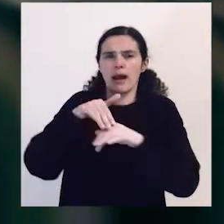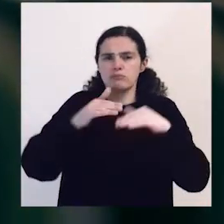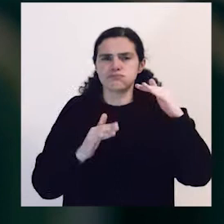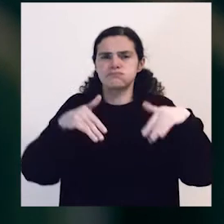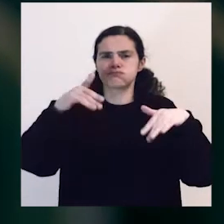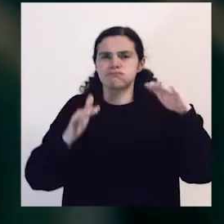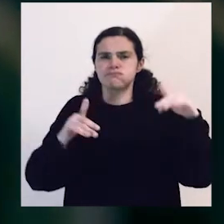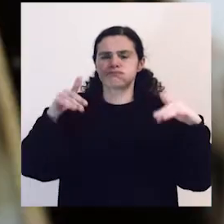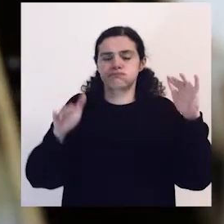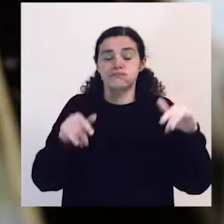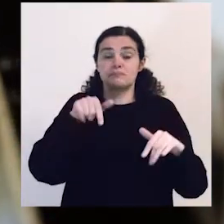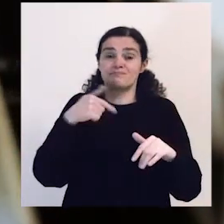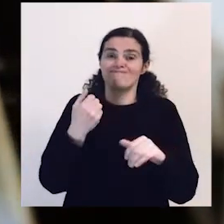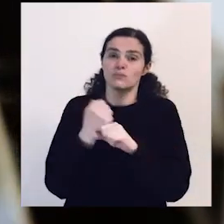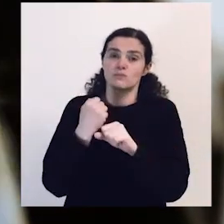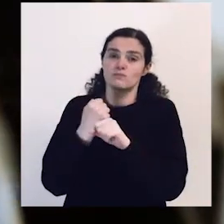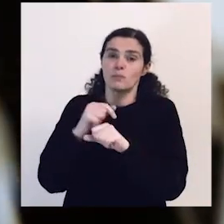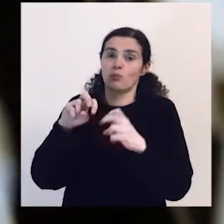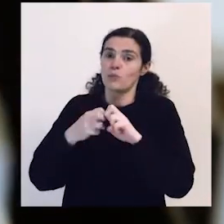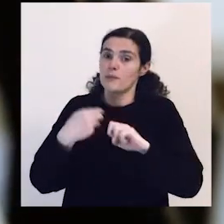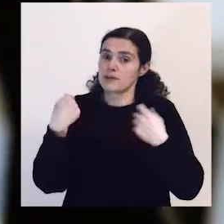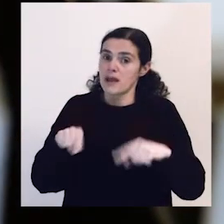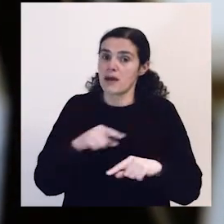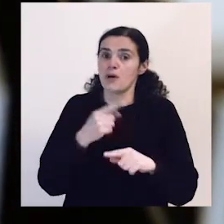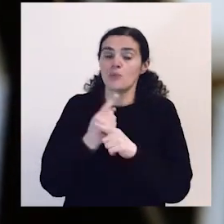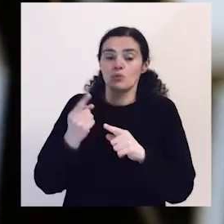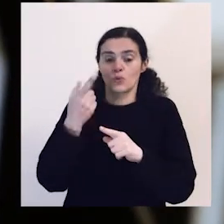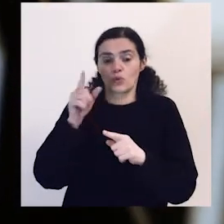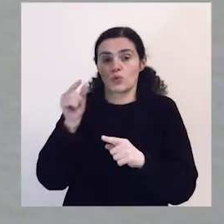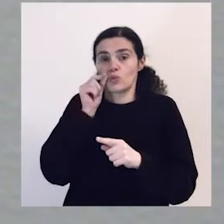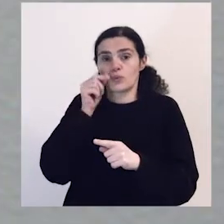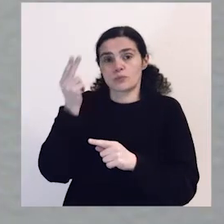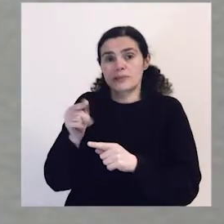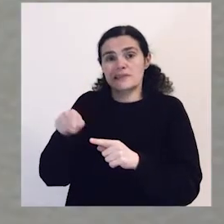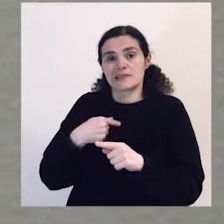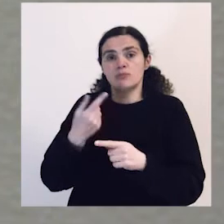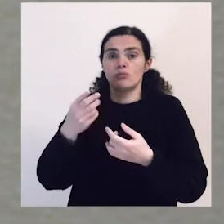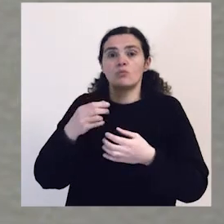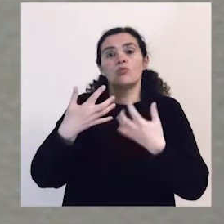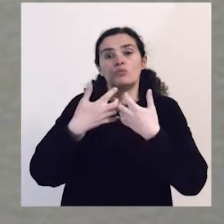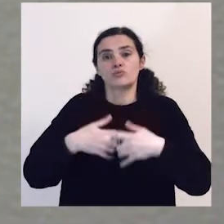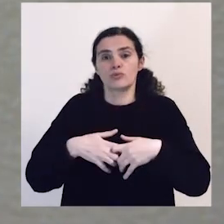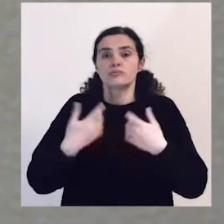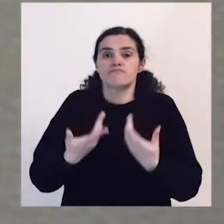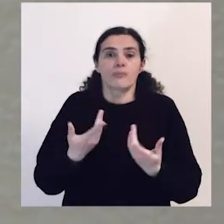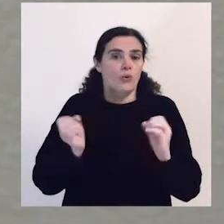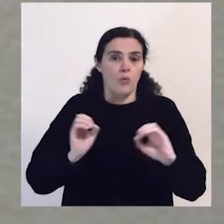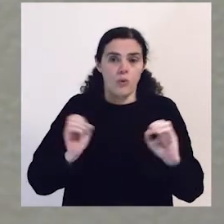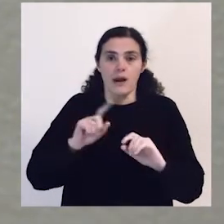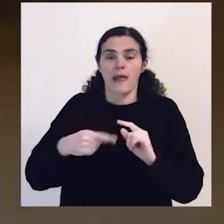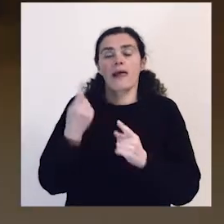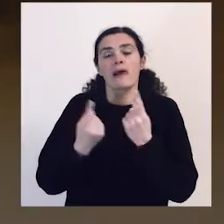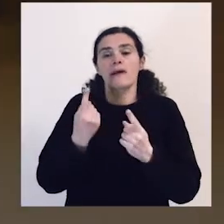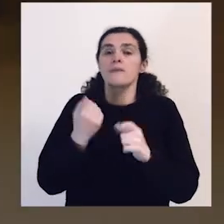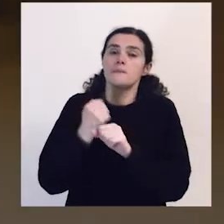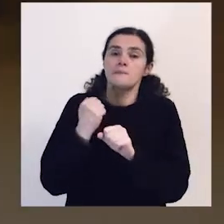mar. Estas obras do René Berthelot têm problemas sérios. O René Berthelot usava motores que foram entretanto descontinuados e temos algumas obras